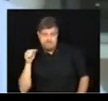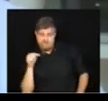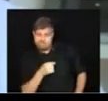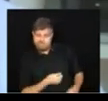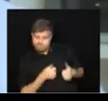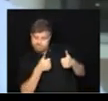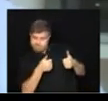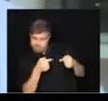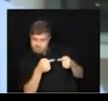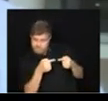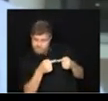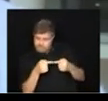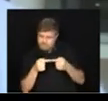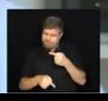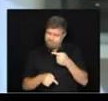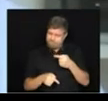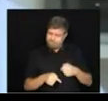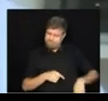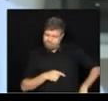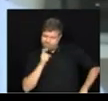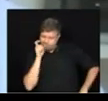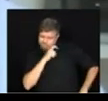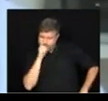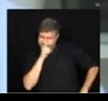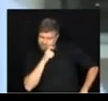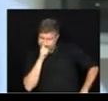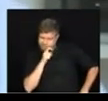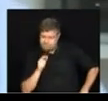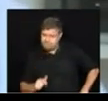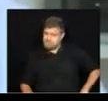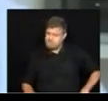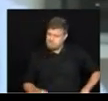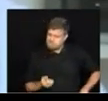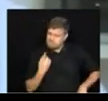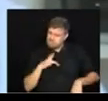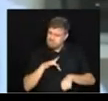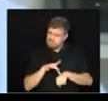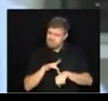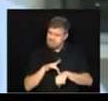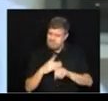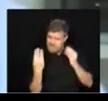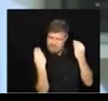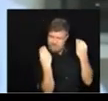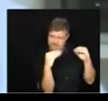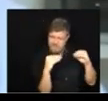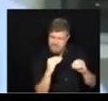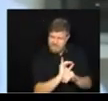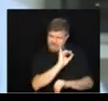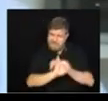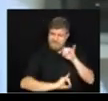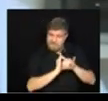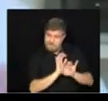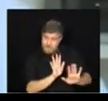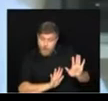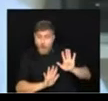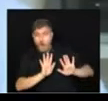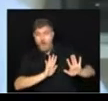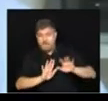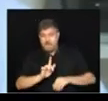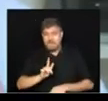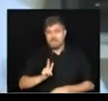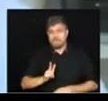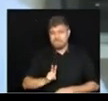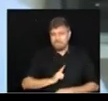que não é verdadeiro, aquilo que é colocado, enfim, por